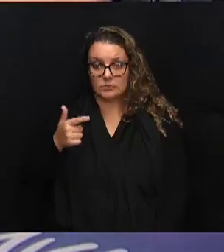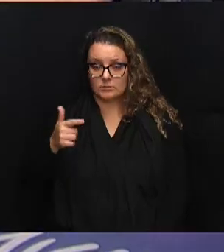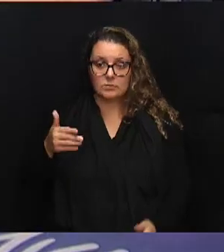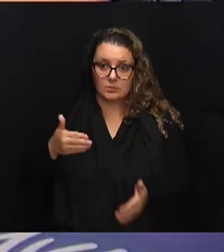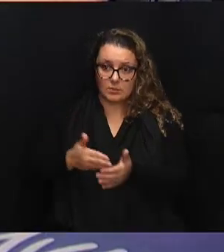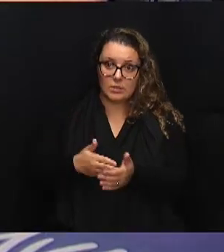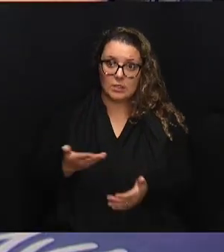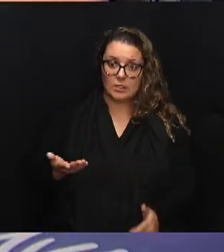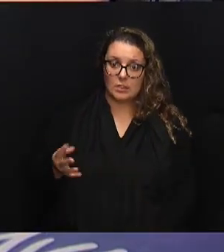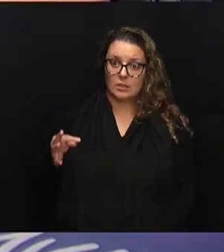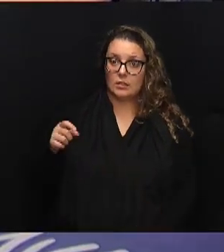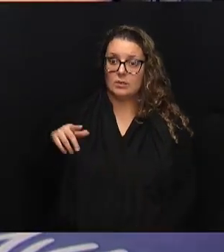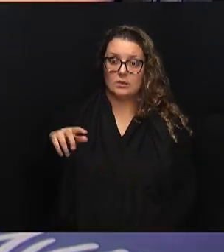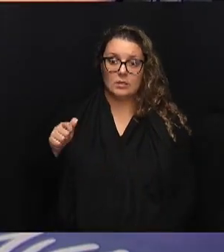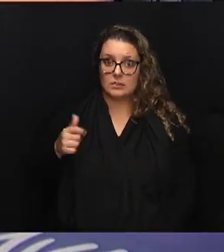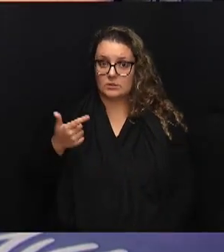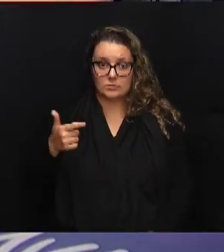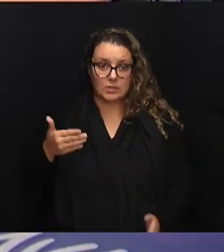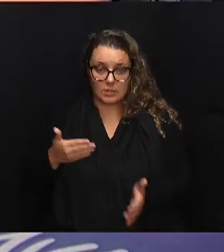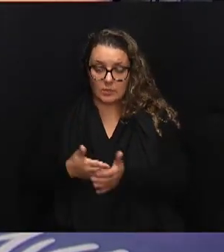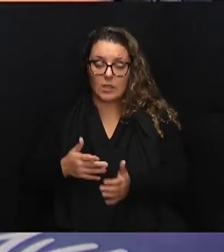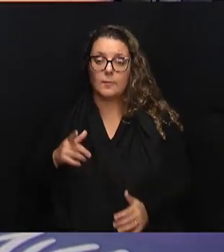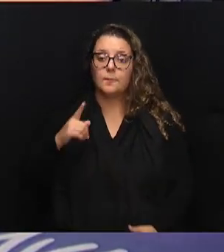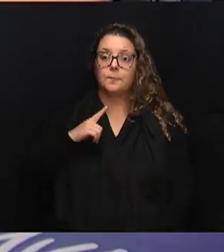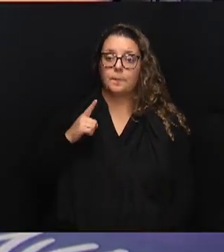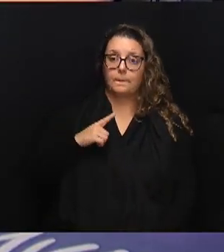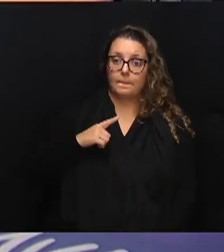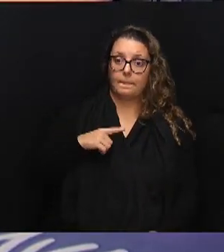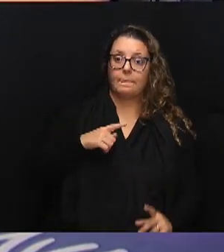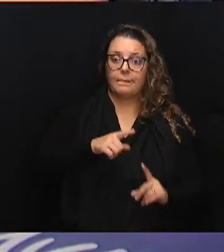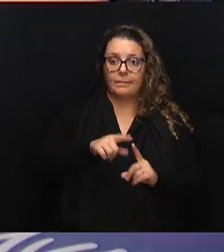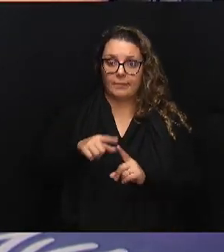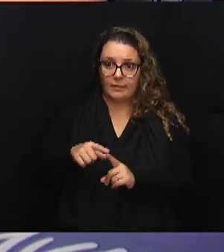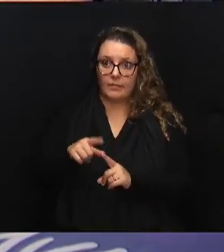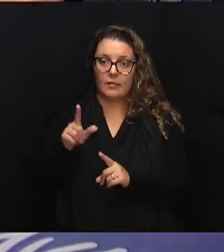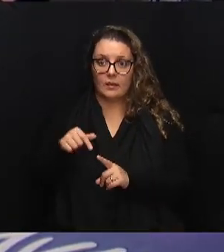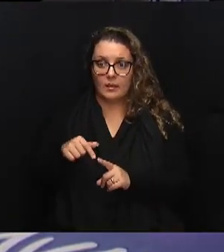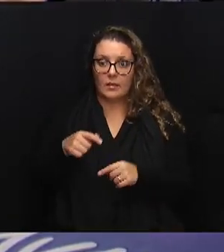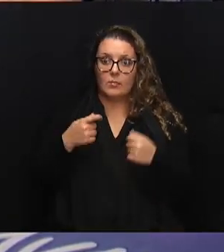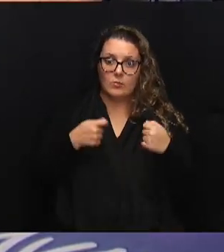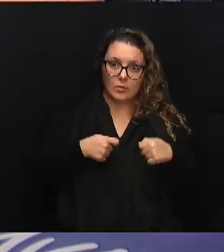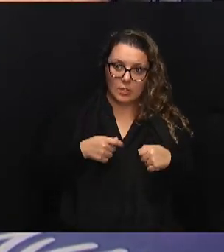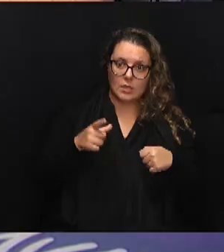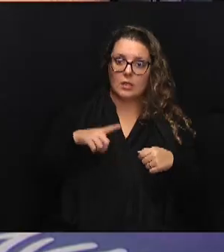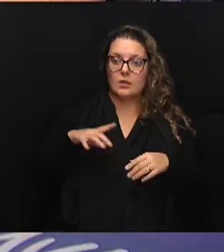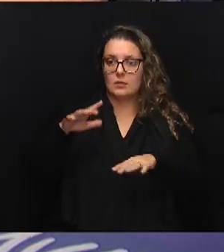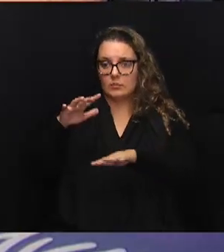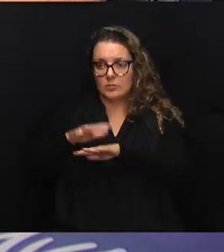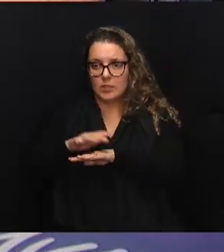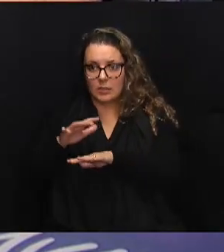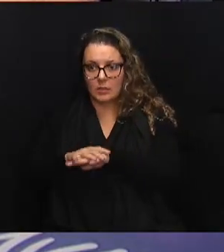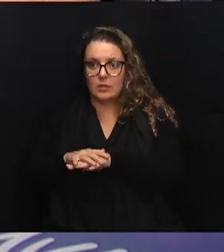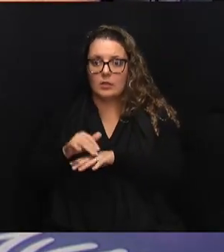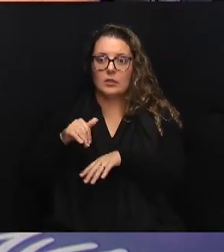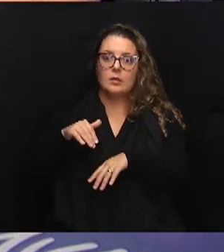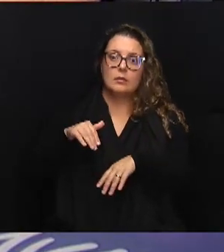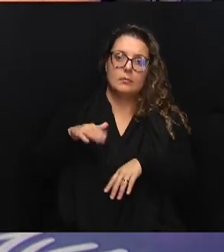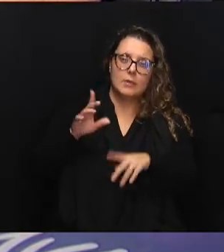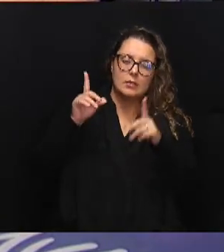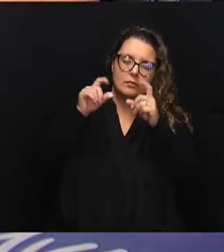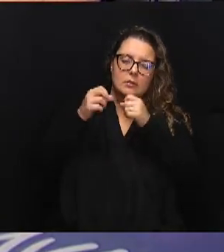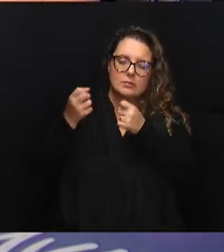o Texas Hold'em no limit. Mas a gente tem modalidades também que são pot limit, que daí existe uma conta, que é mais complexa de explicar,